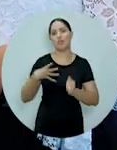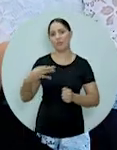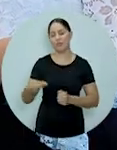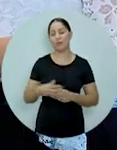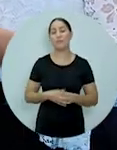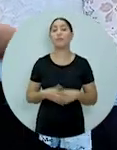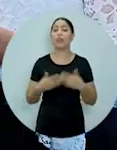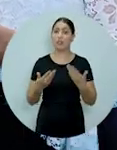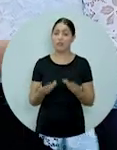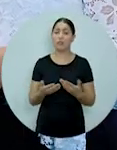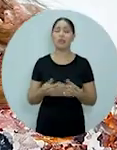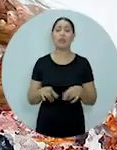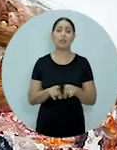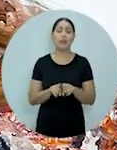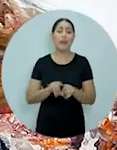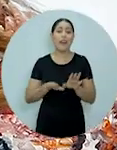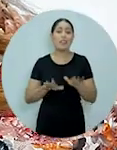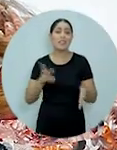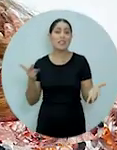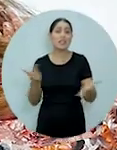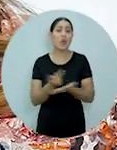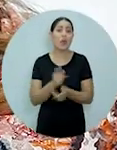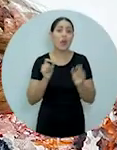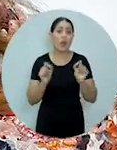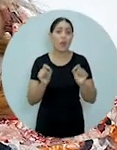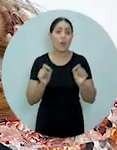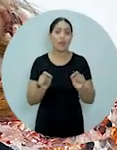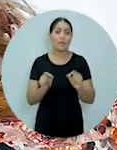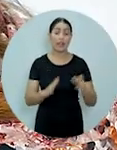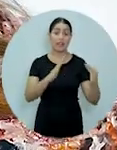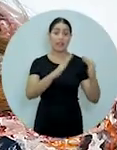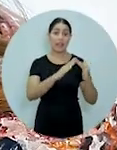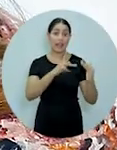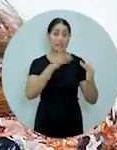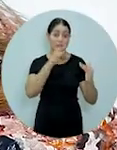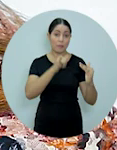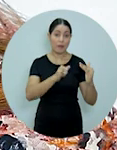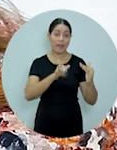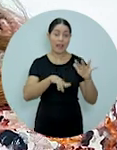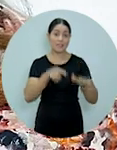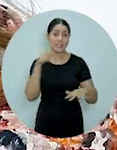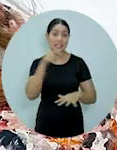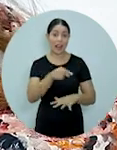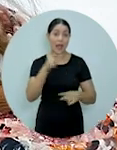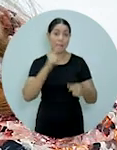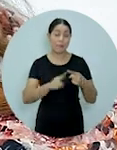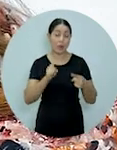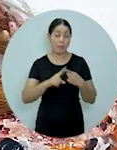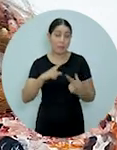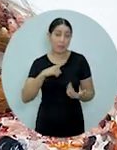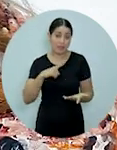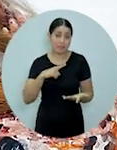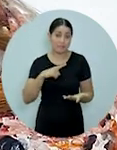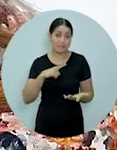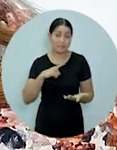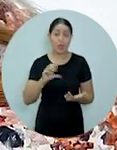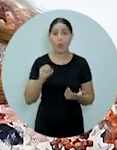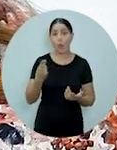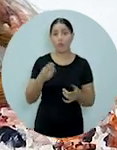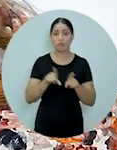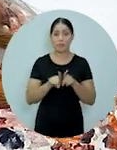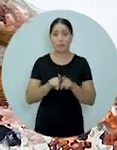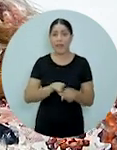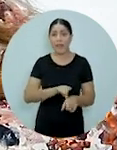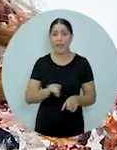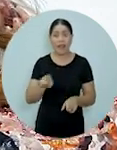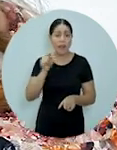cuidar. Pode ser que realmente ocorra alguma coisa na casa do pai e que seja efetivamente um problema, ou